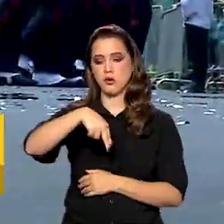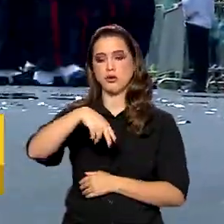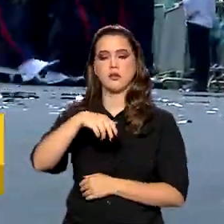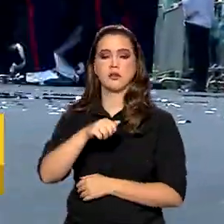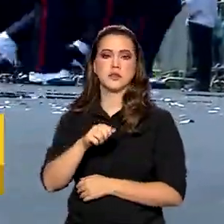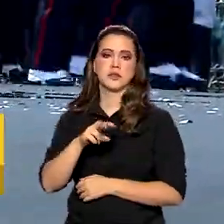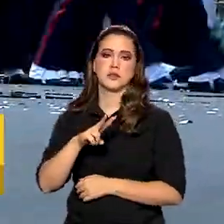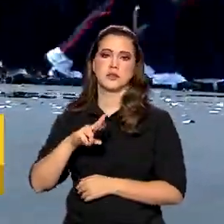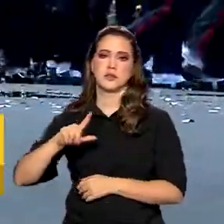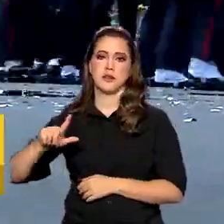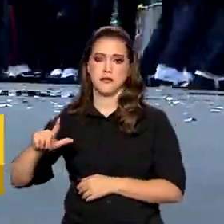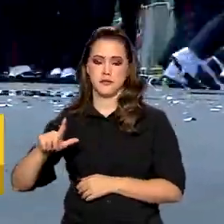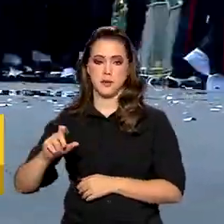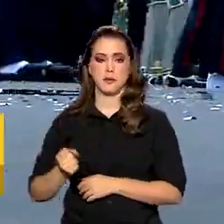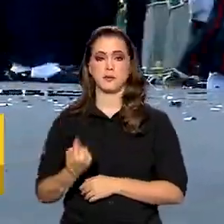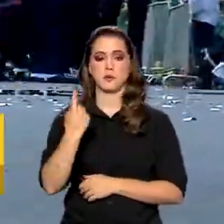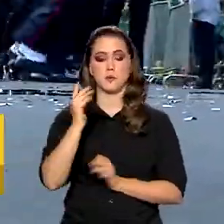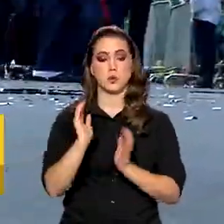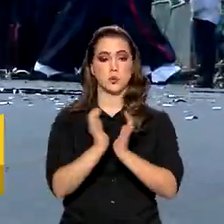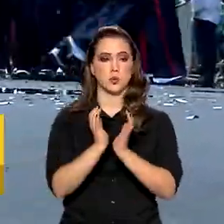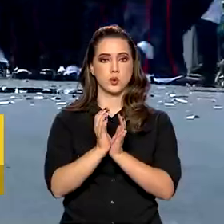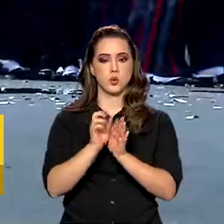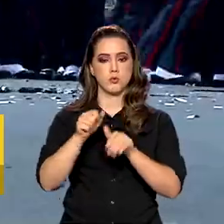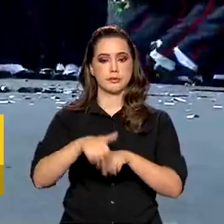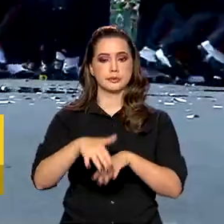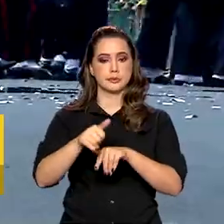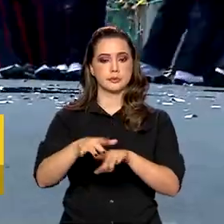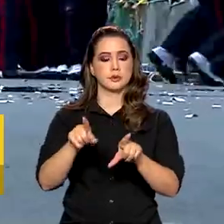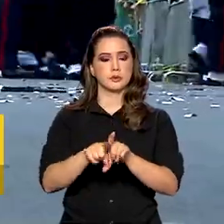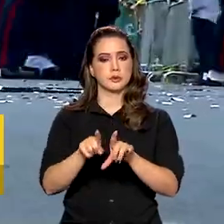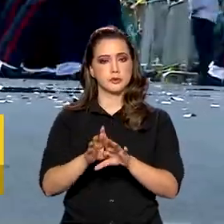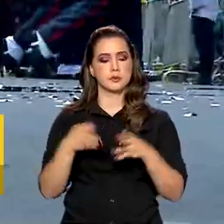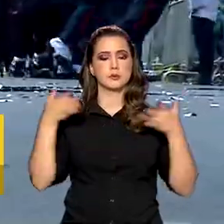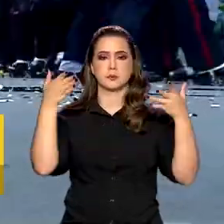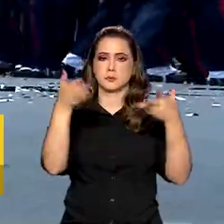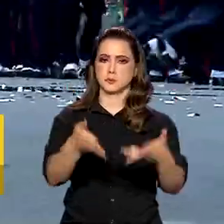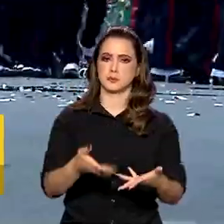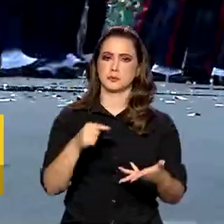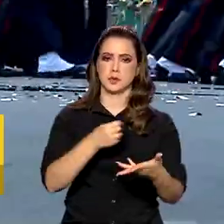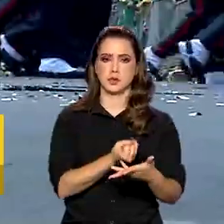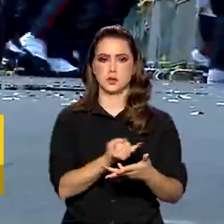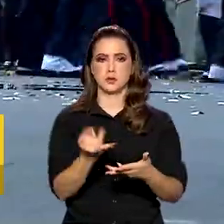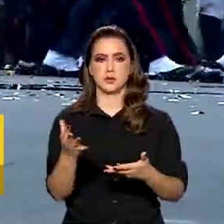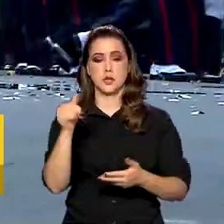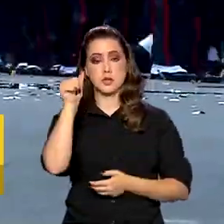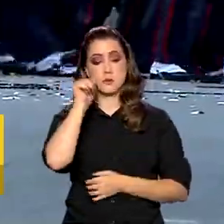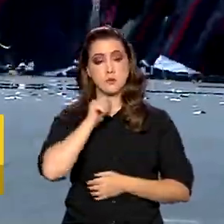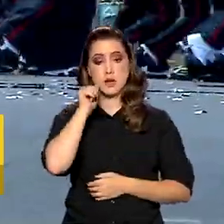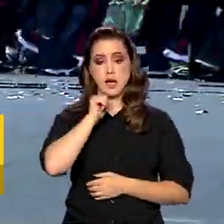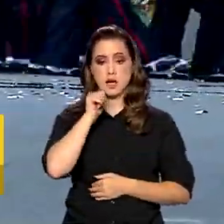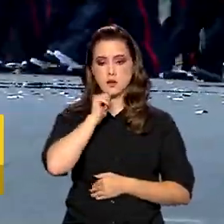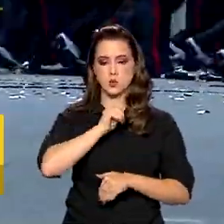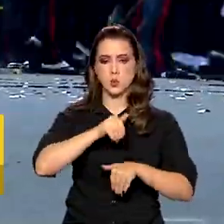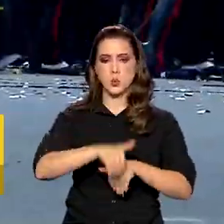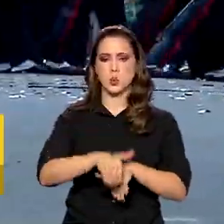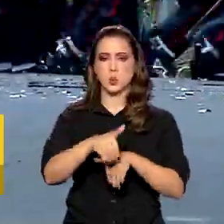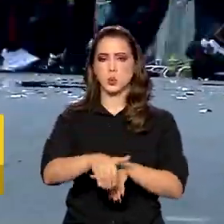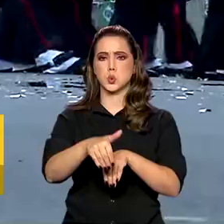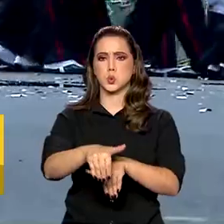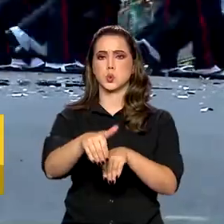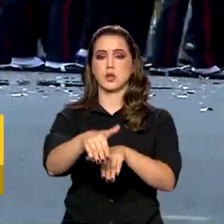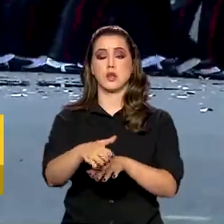a primeira companhia que vai desfilar, também tem a participação de militares do sexo feminino desde